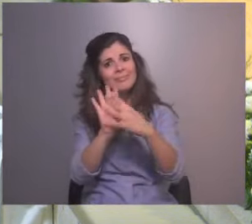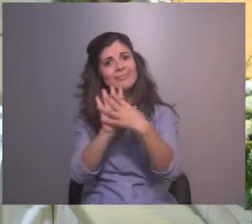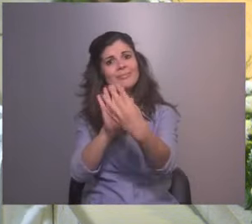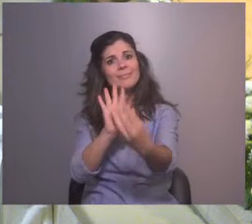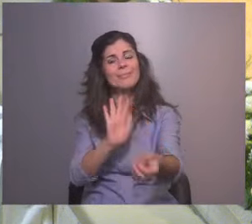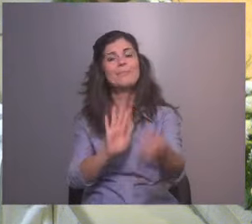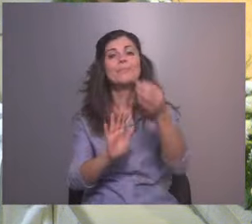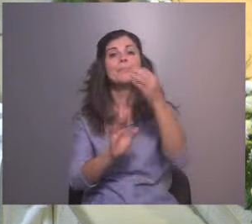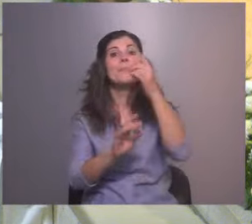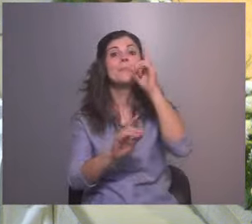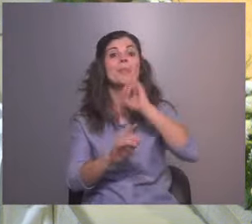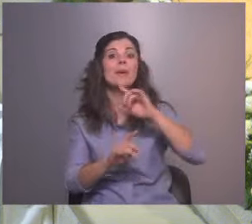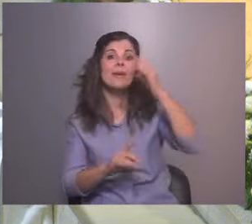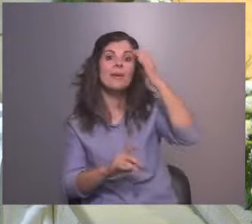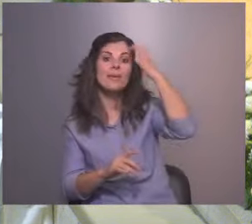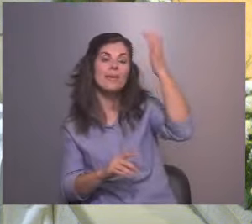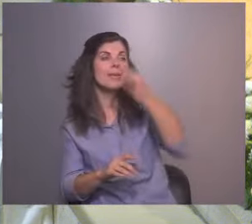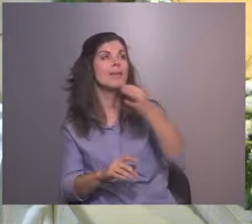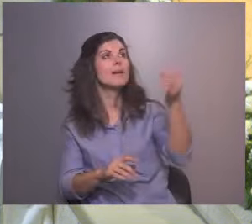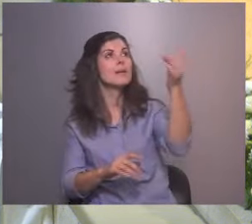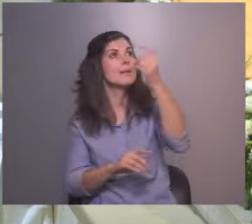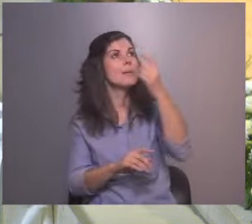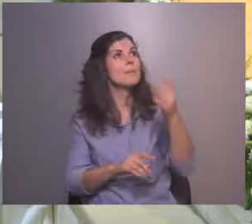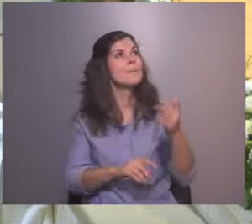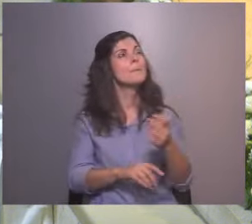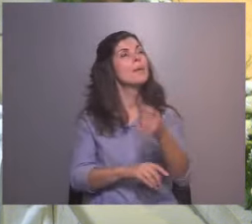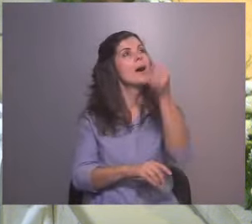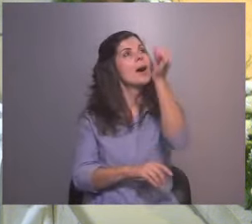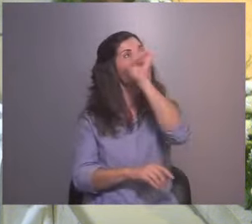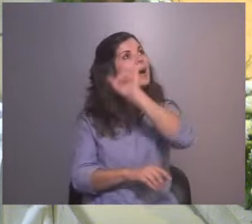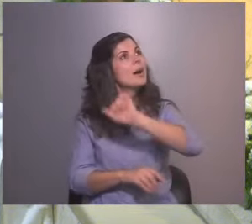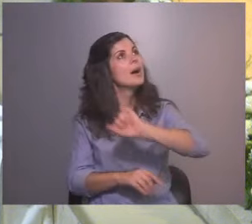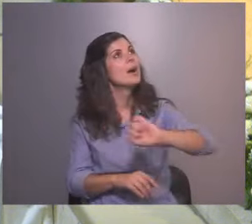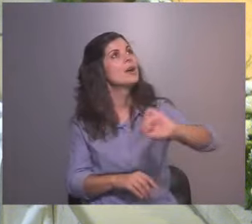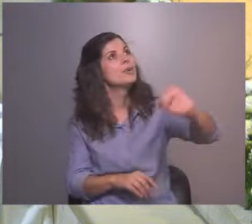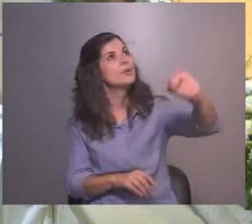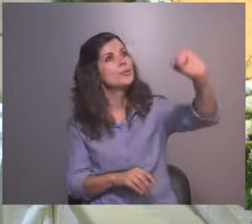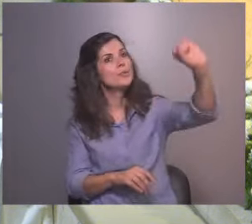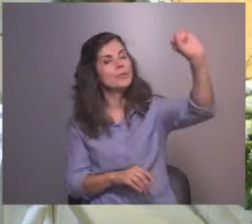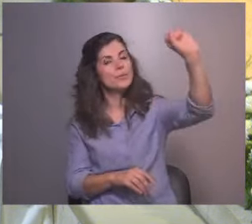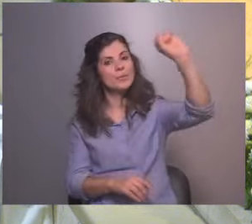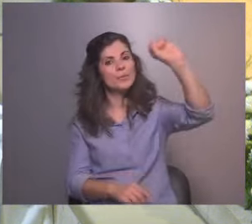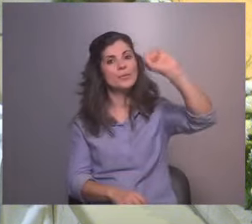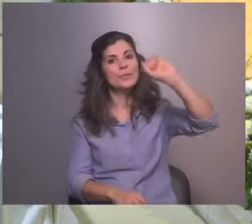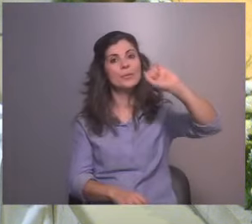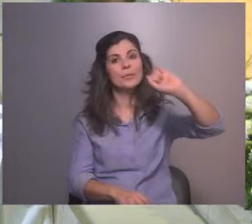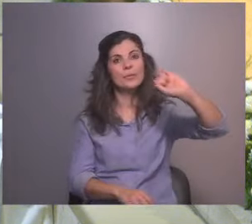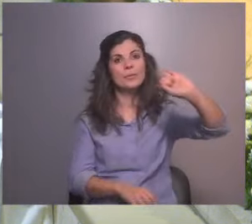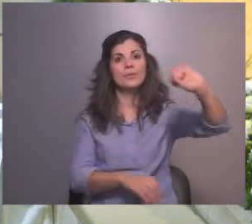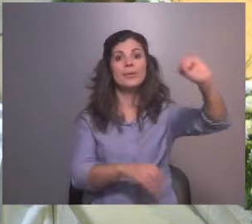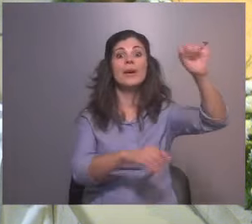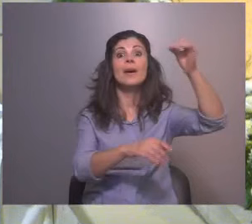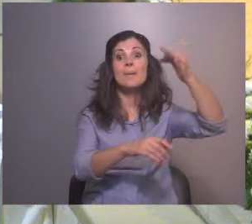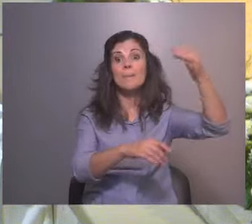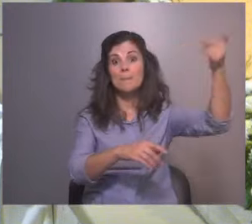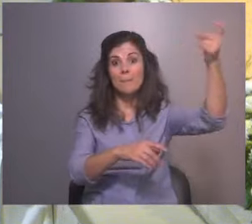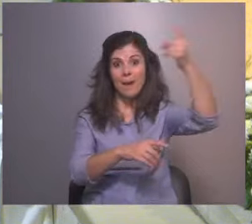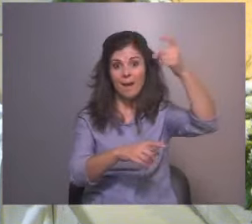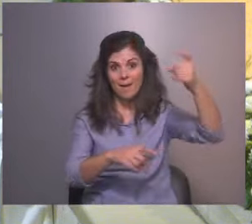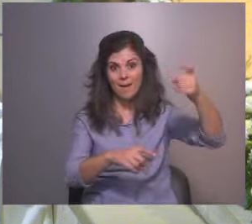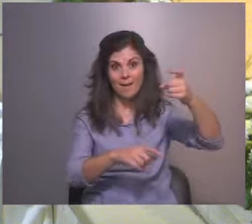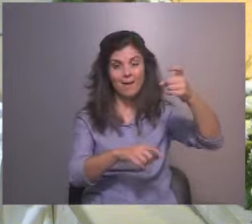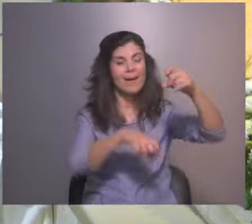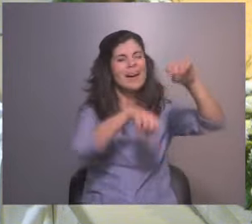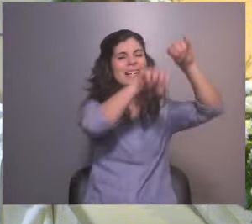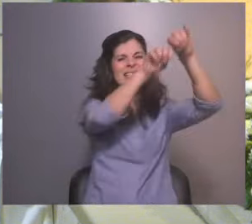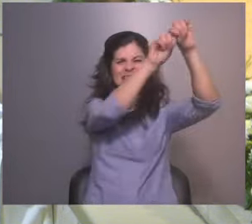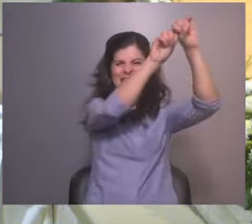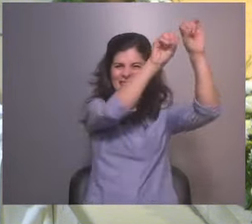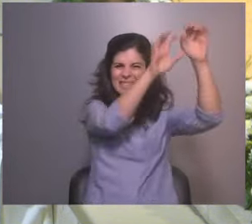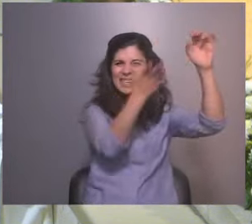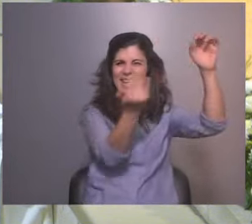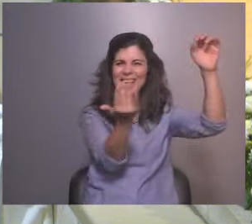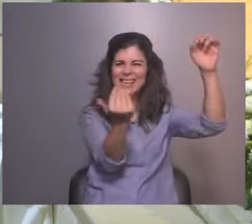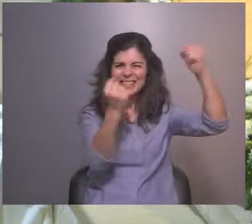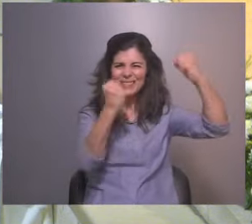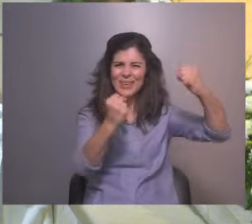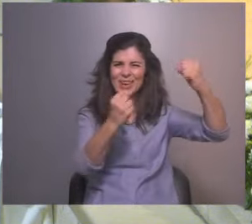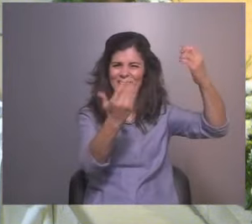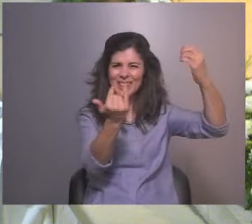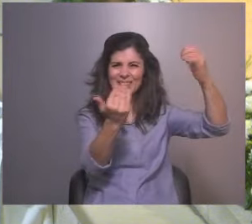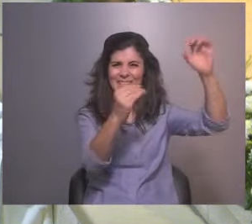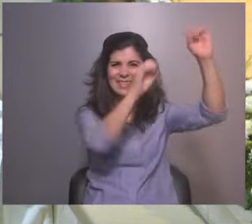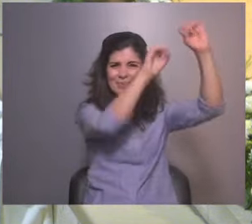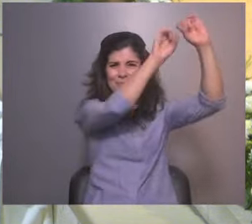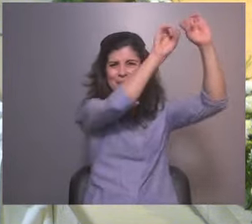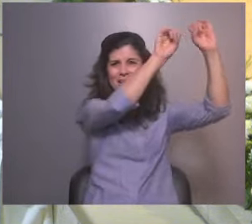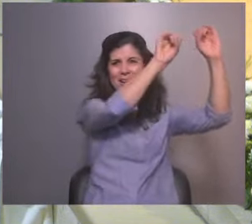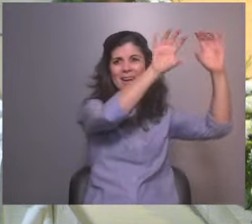coração. Sobretudo esta parte final, que seja um grito. Da nobis pacem. Cantámo-lo com mais fulgor, com